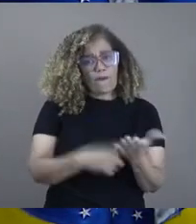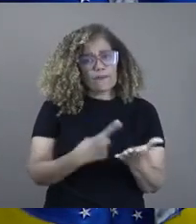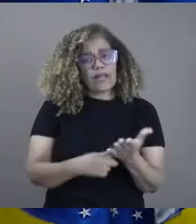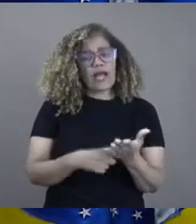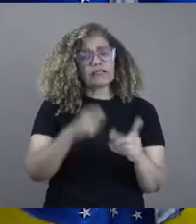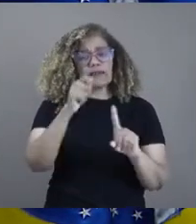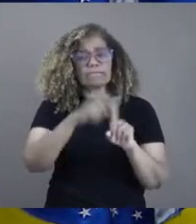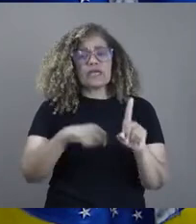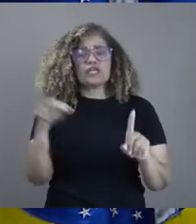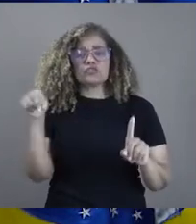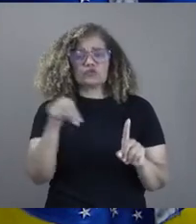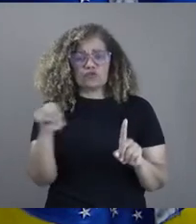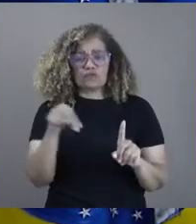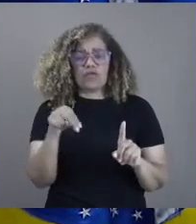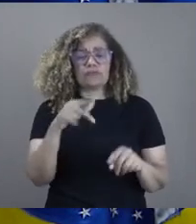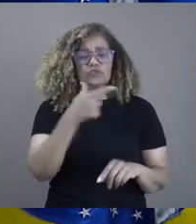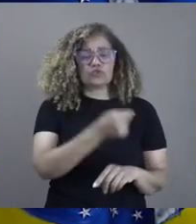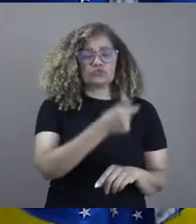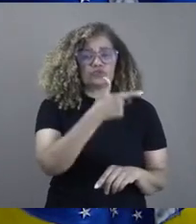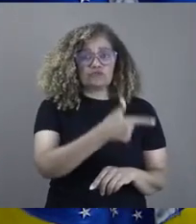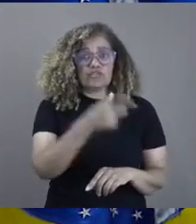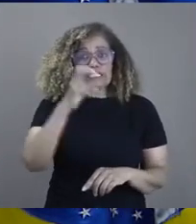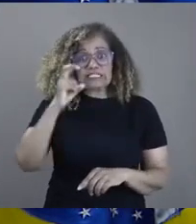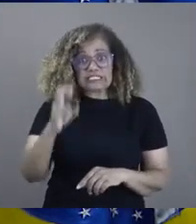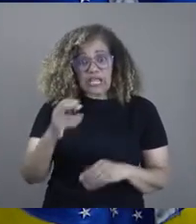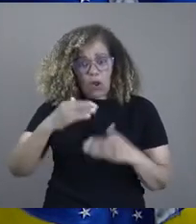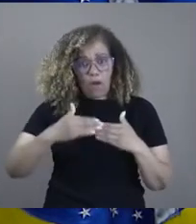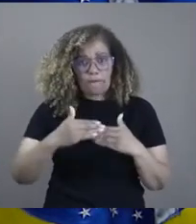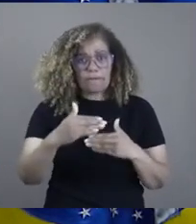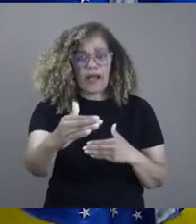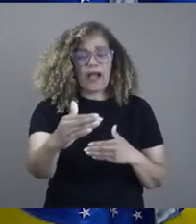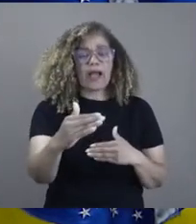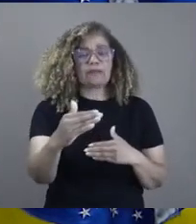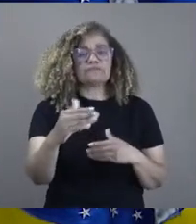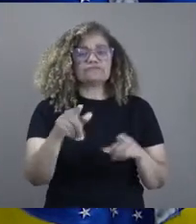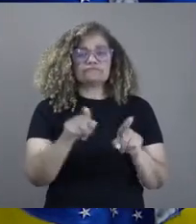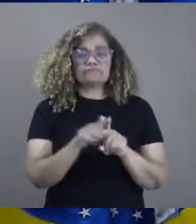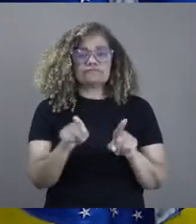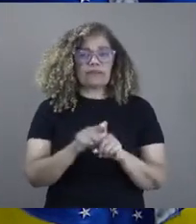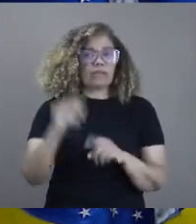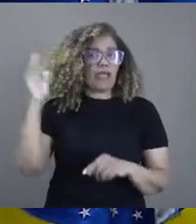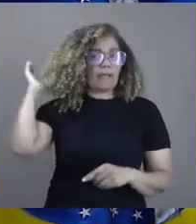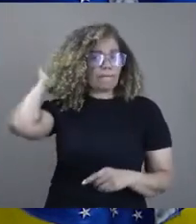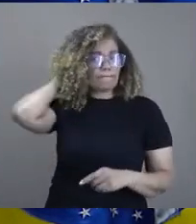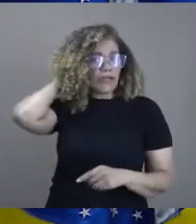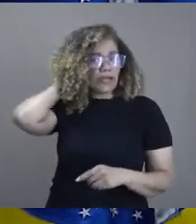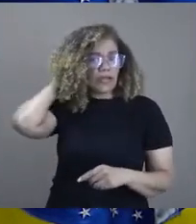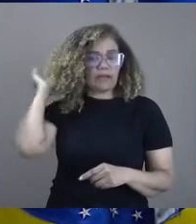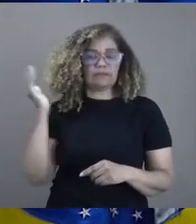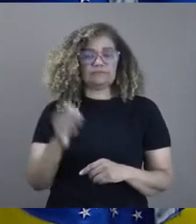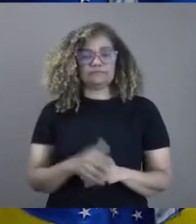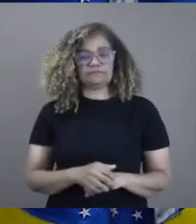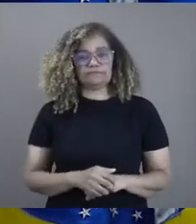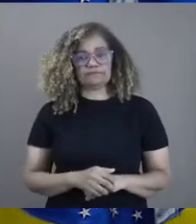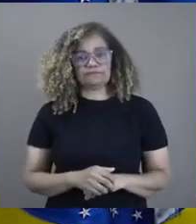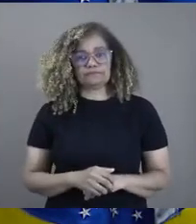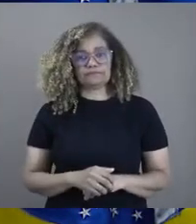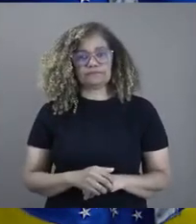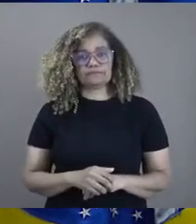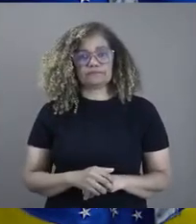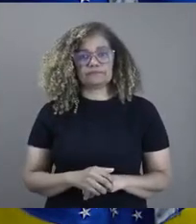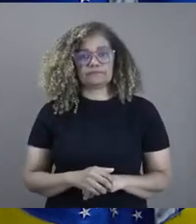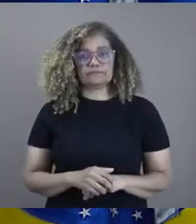novembro de 2025 em Belém do Pará a